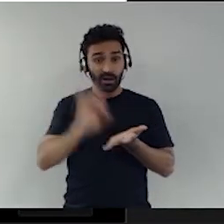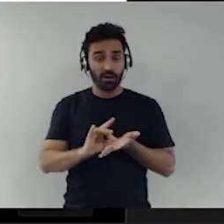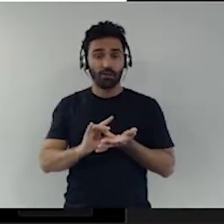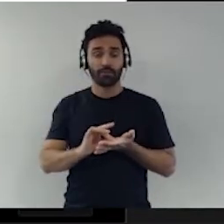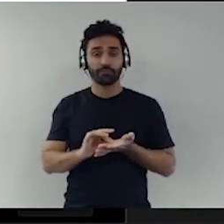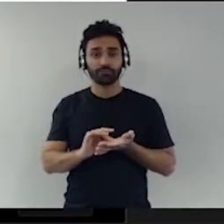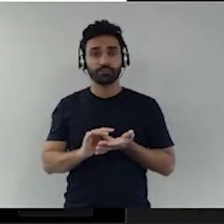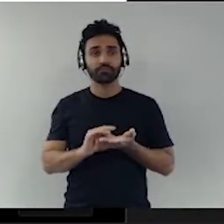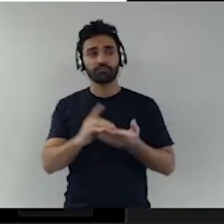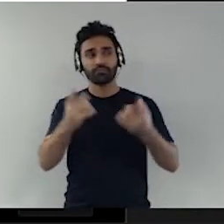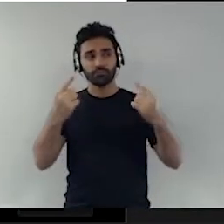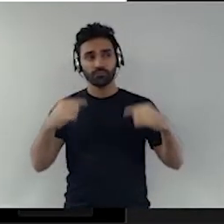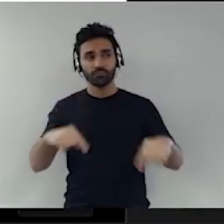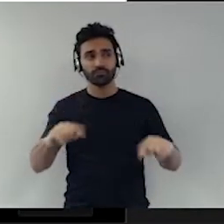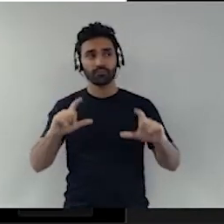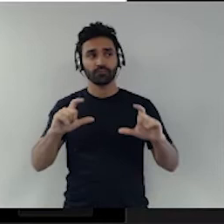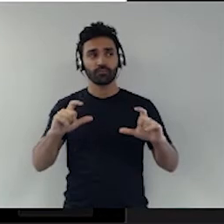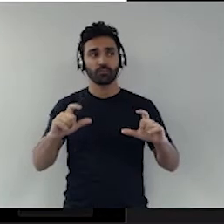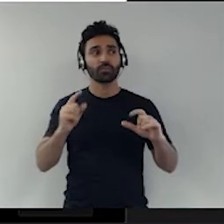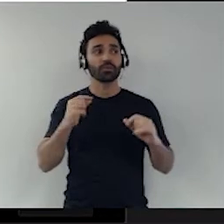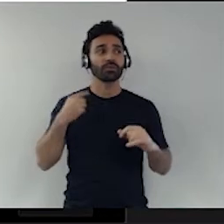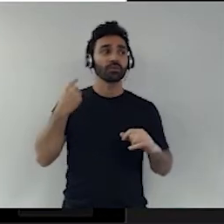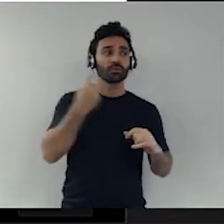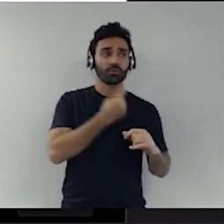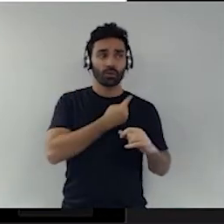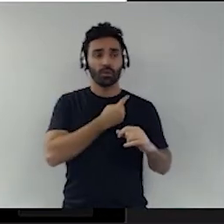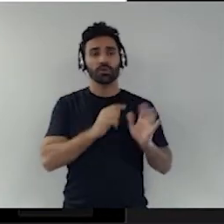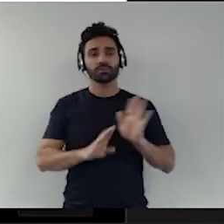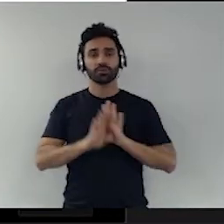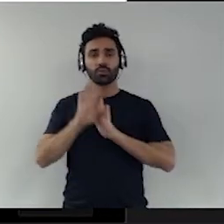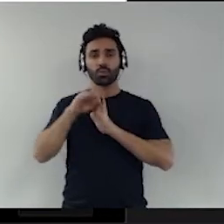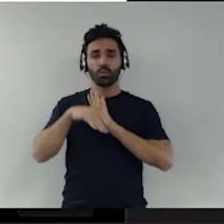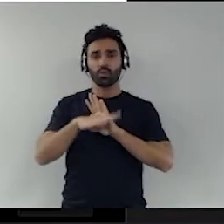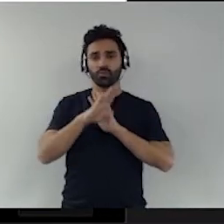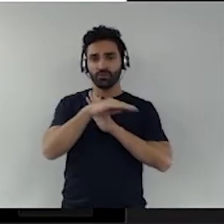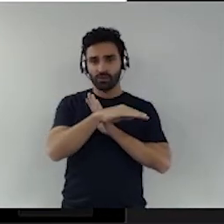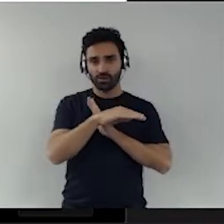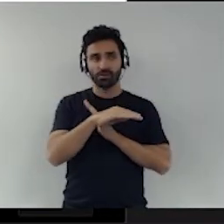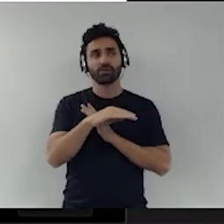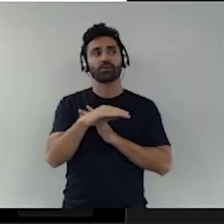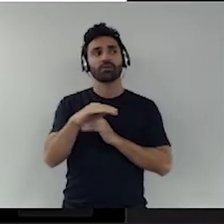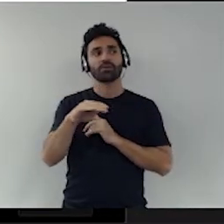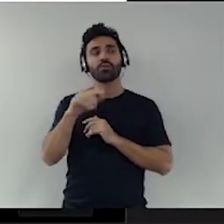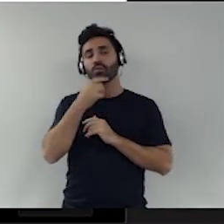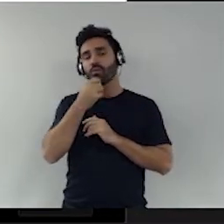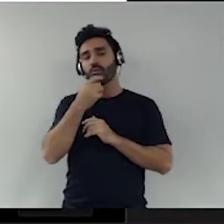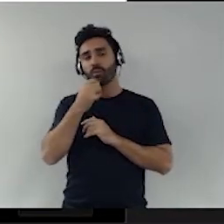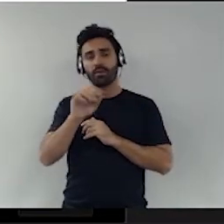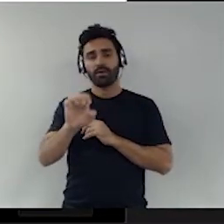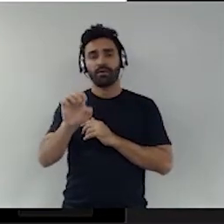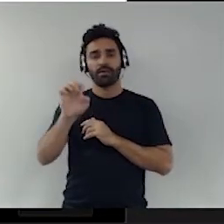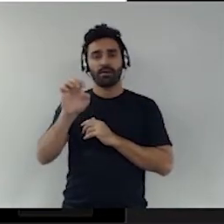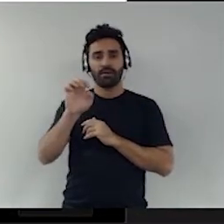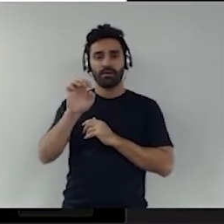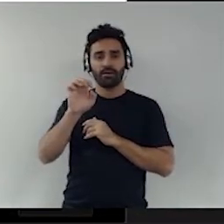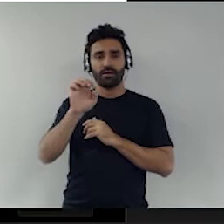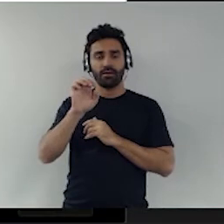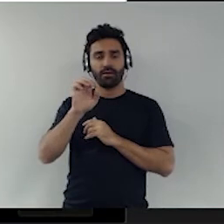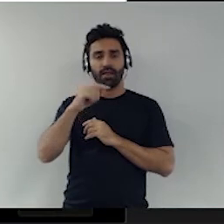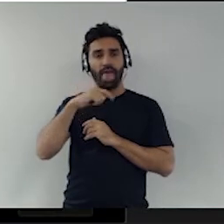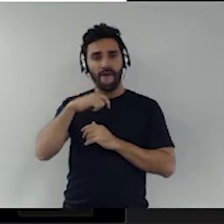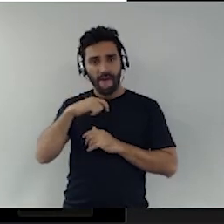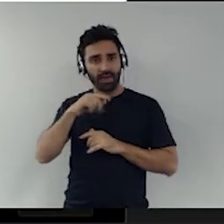casos, e o de baixo, a nossa curvatura. O que Einstein fez para a gente? Observe que Einstein descreveu